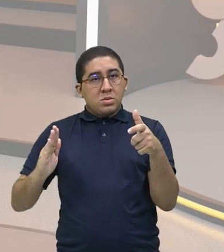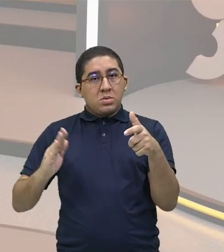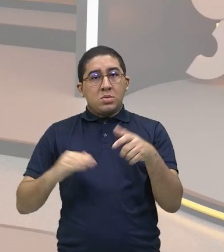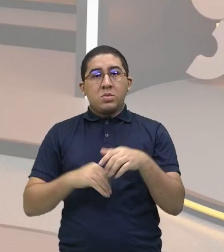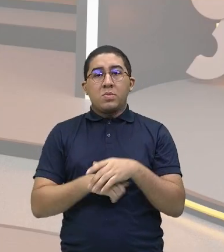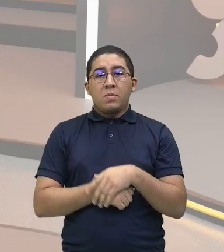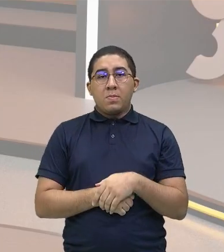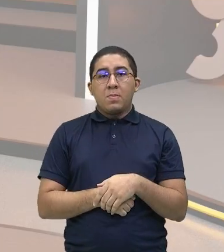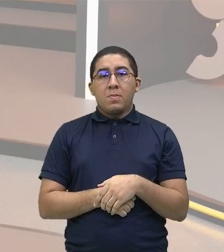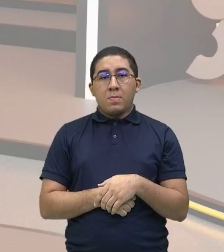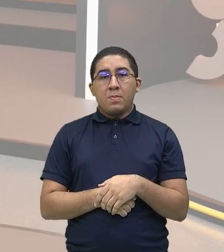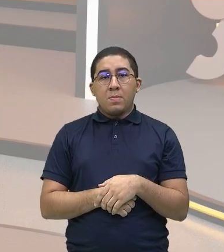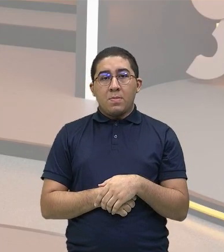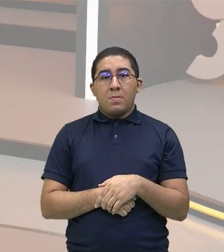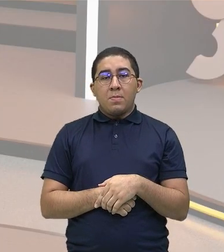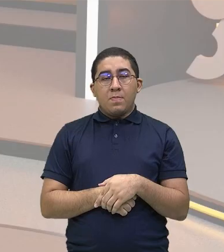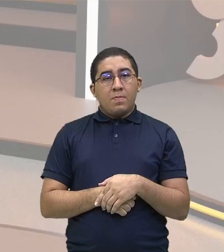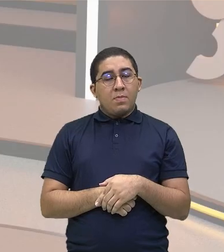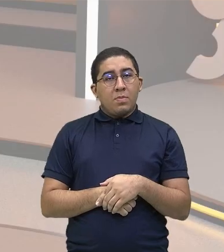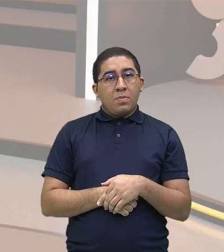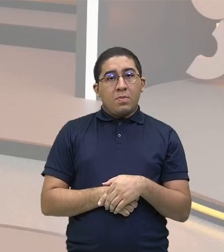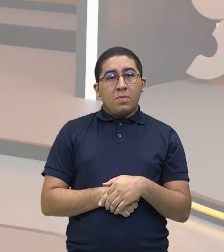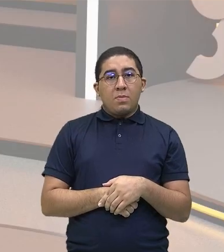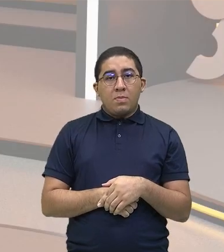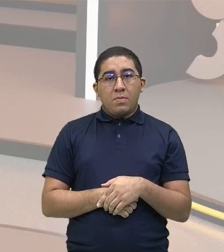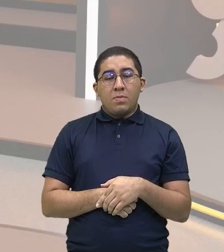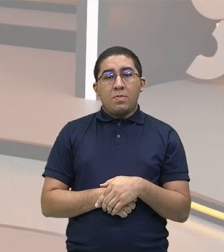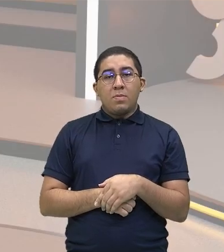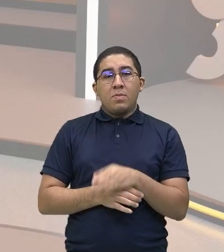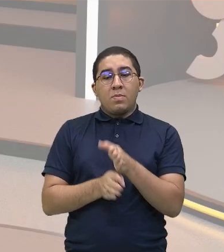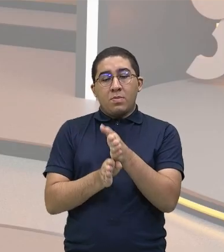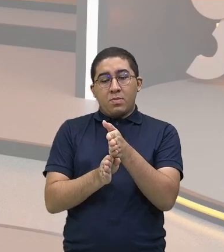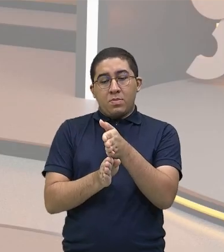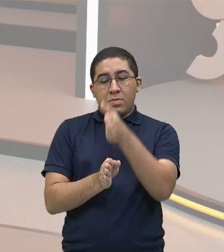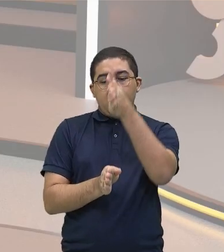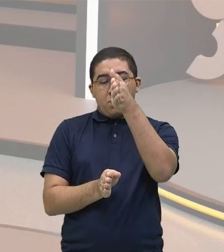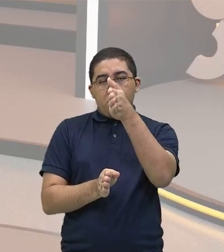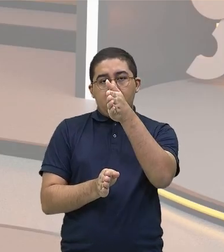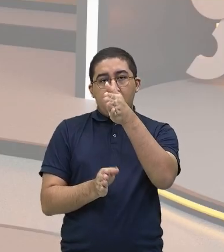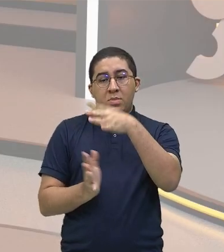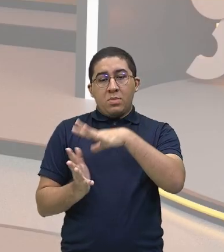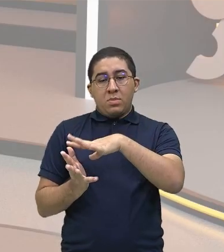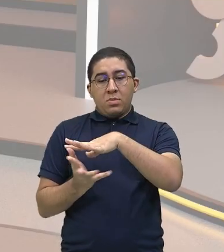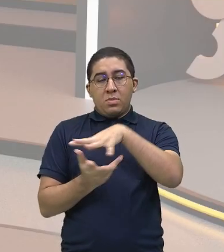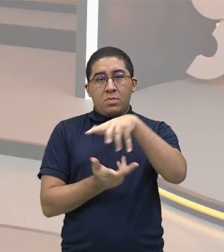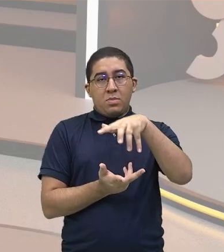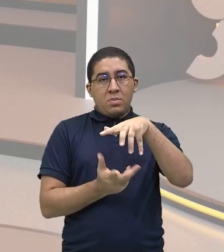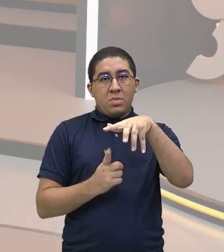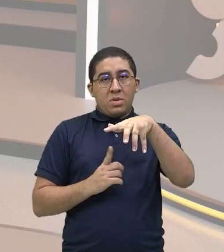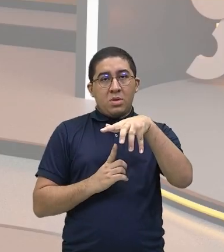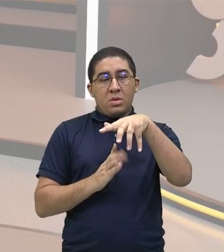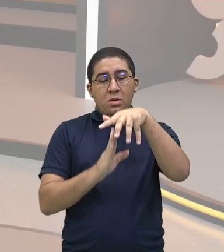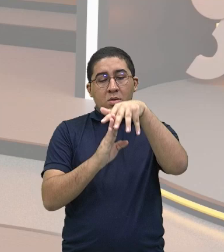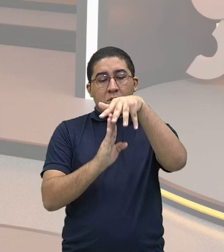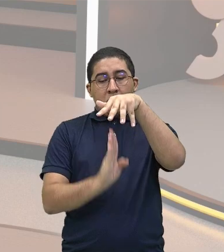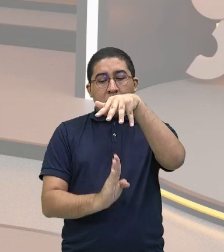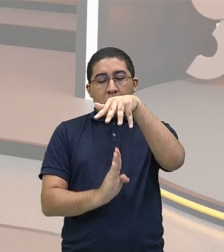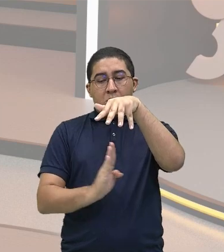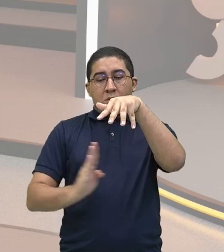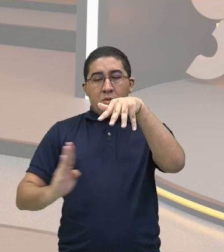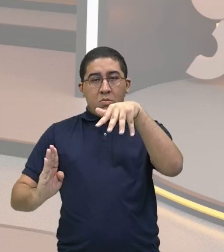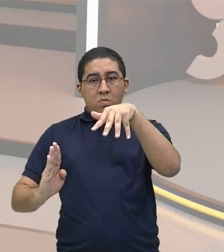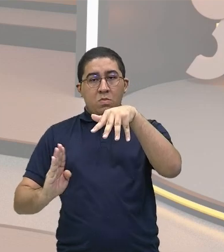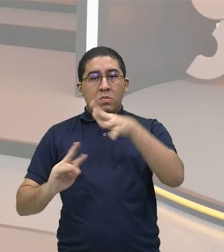O nosso território está totalmente no hemisfério oeste ocidental. Isso quer dizer que